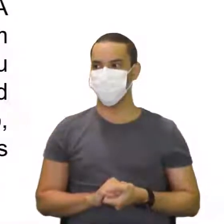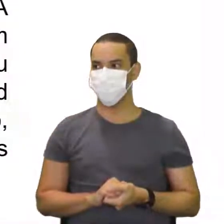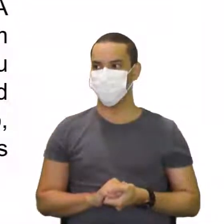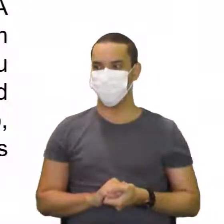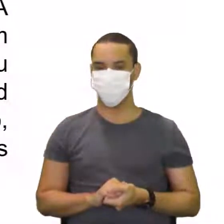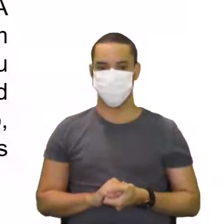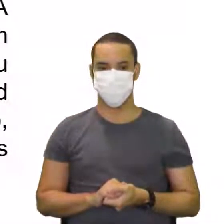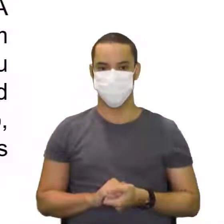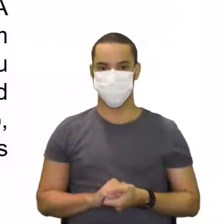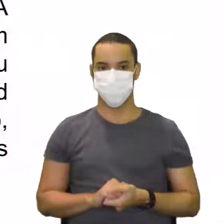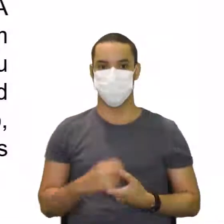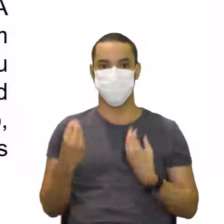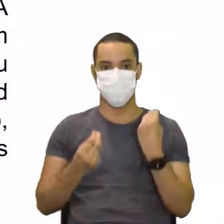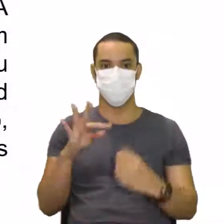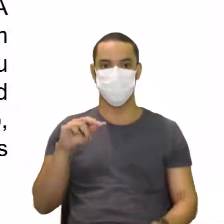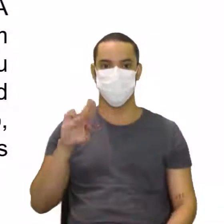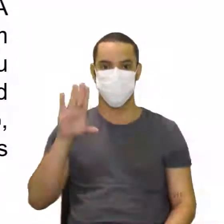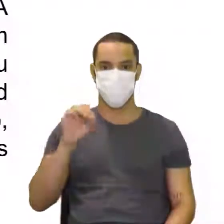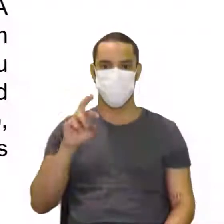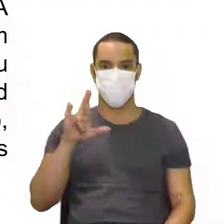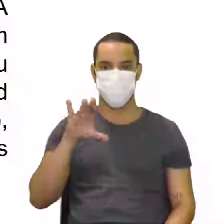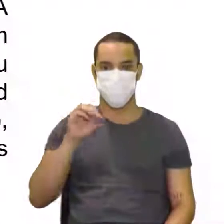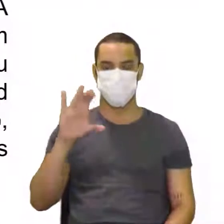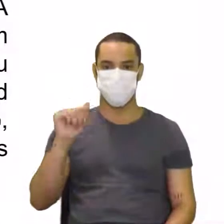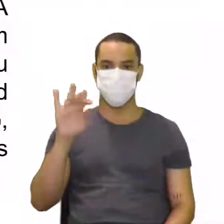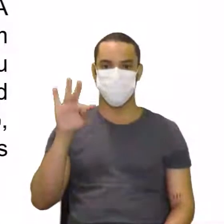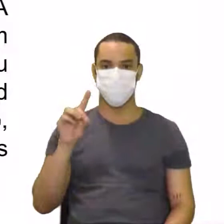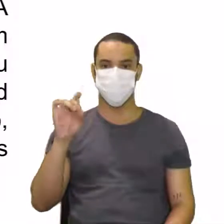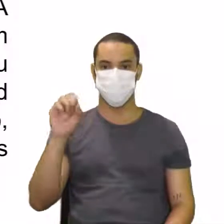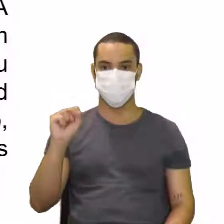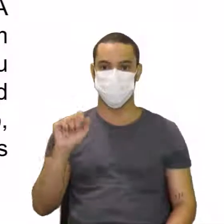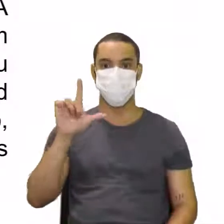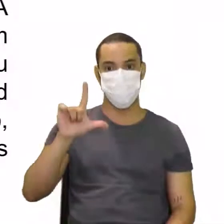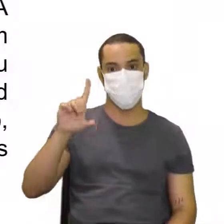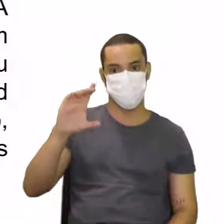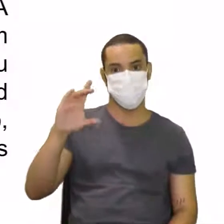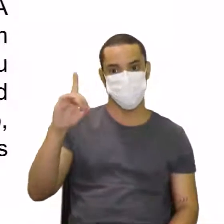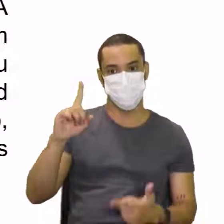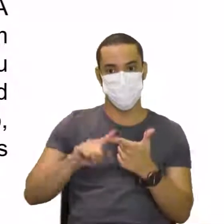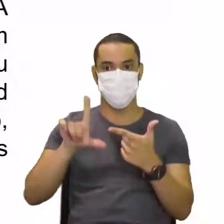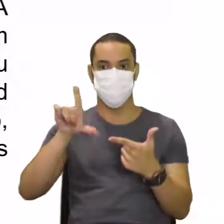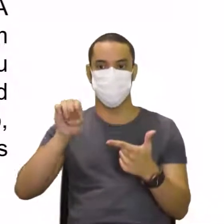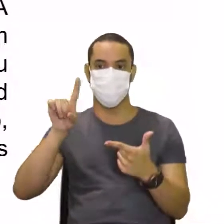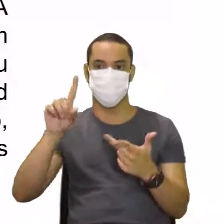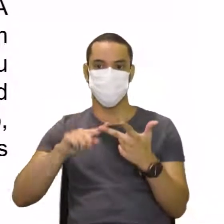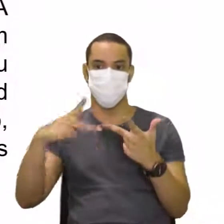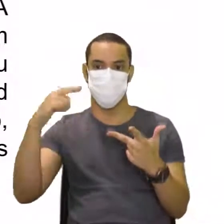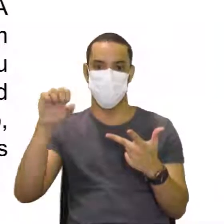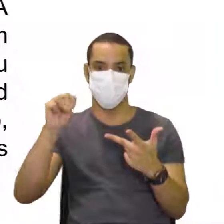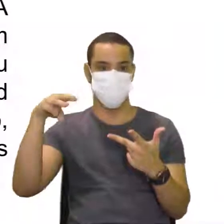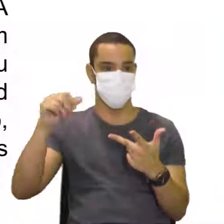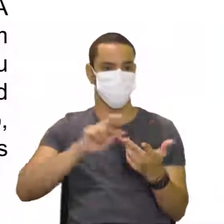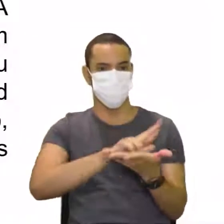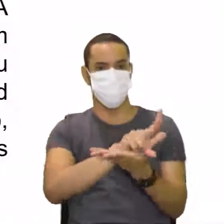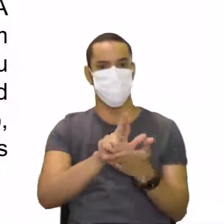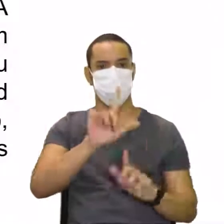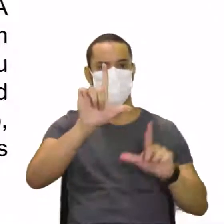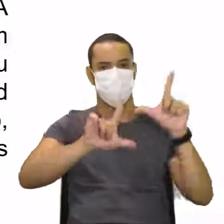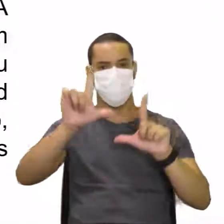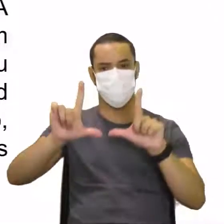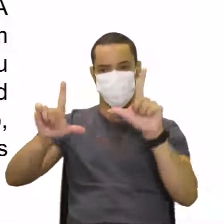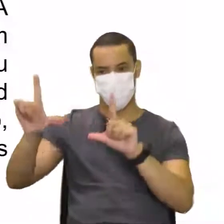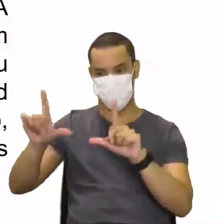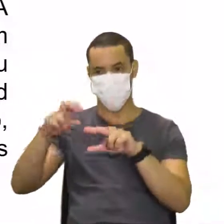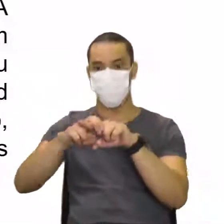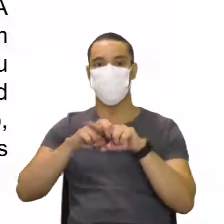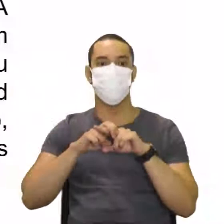Tubo de raios catódicos, LCD, LED e plasma, parece que você está numa loja, né? Vários tipos de televisão. Bom, olha